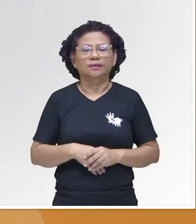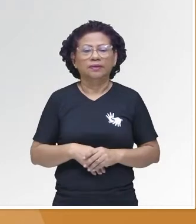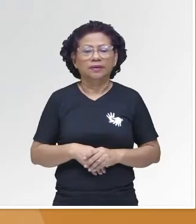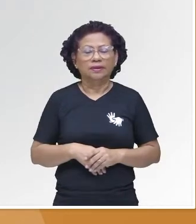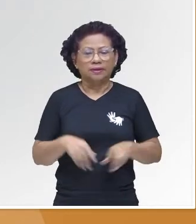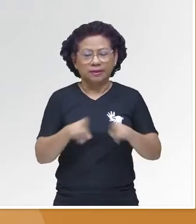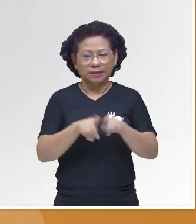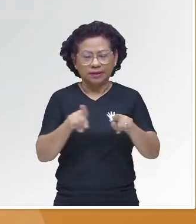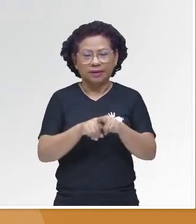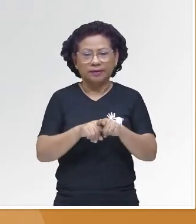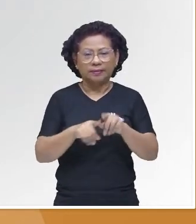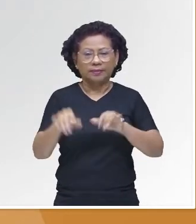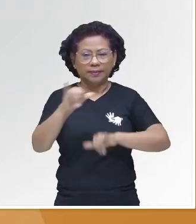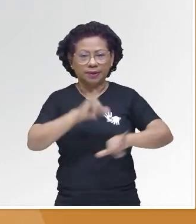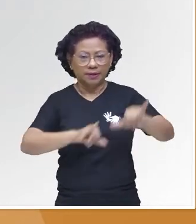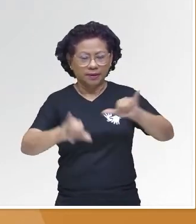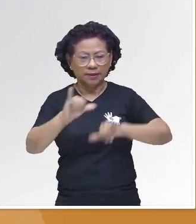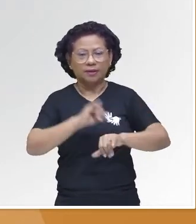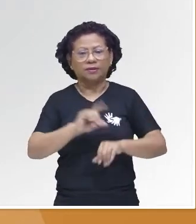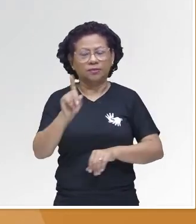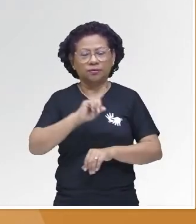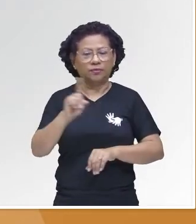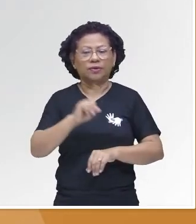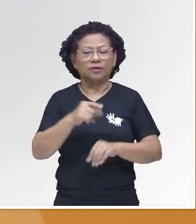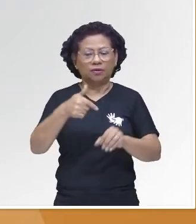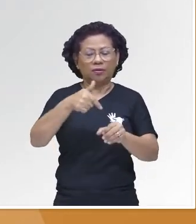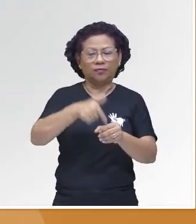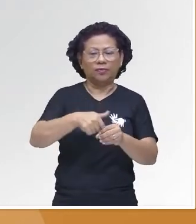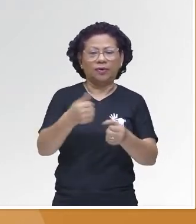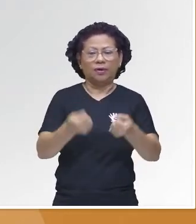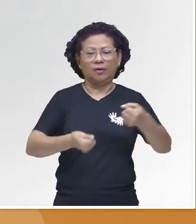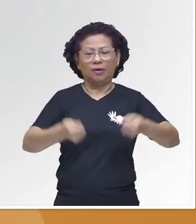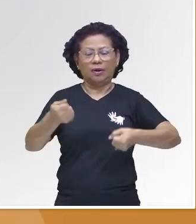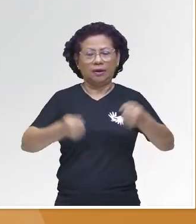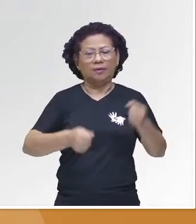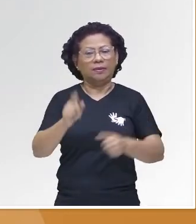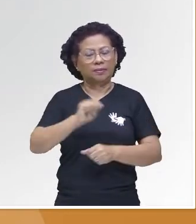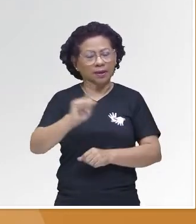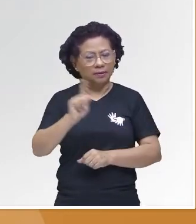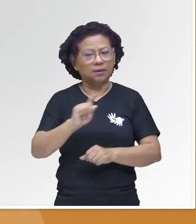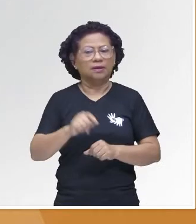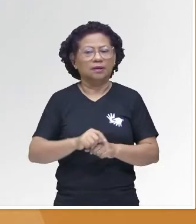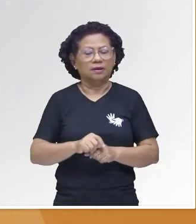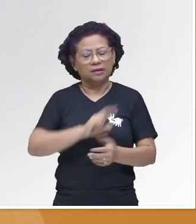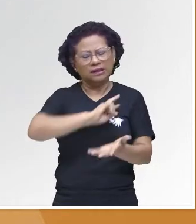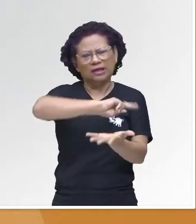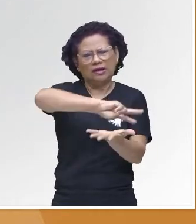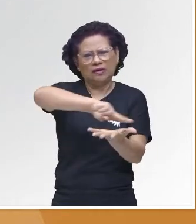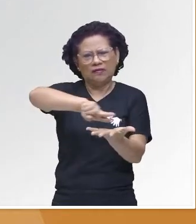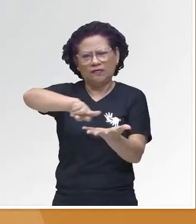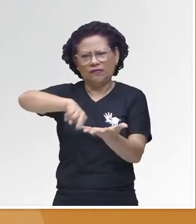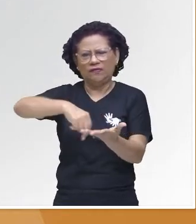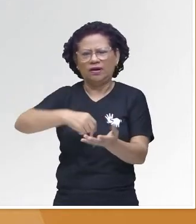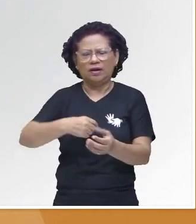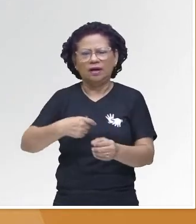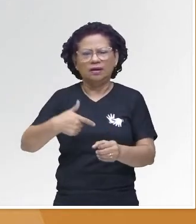químicos, tá? Então, não é só diesel, não é só gasolina, a gente encontra, né, o petróleo, né, nesses